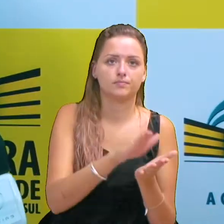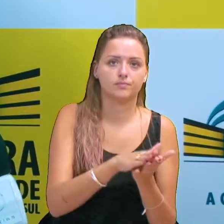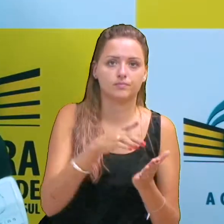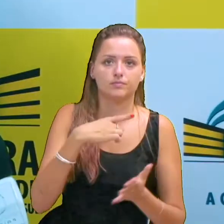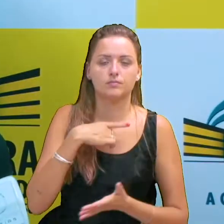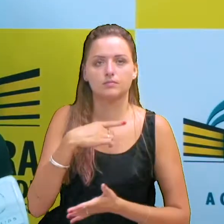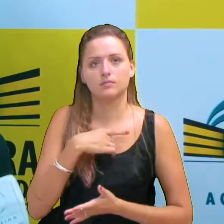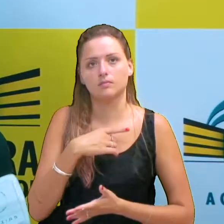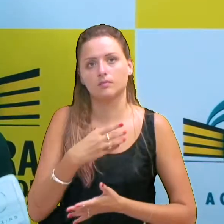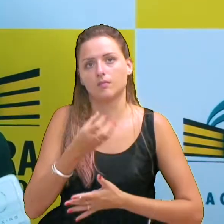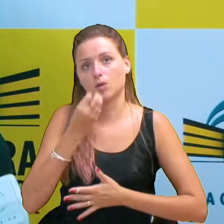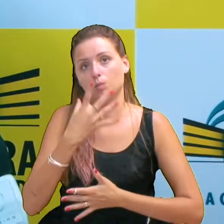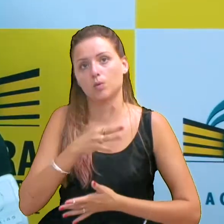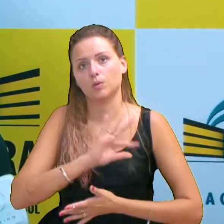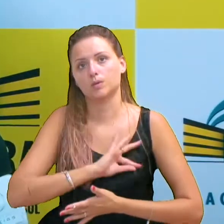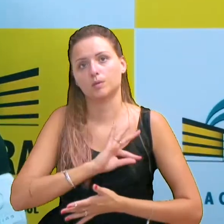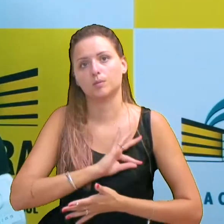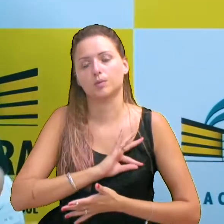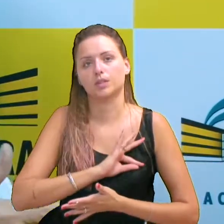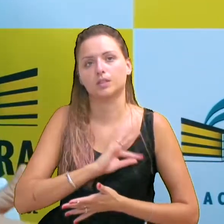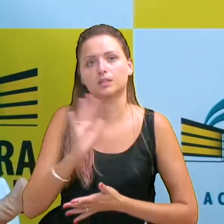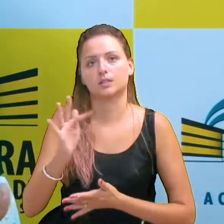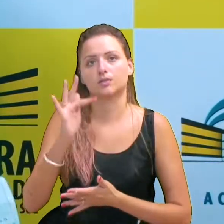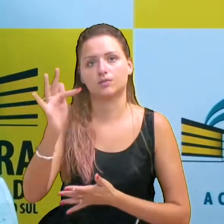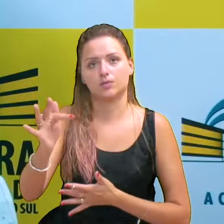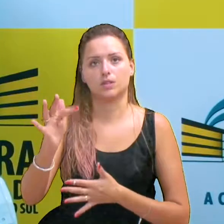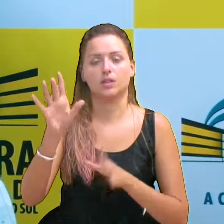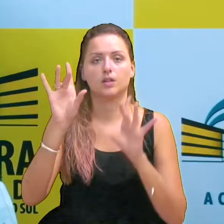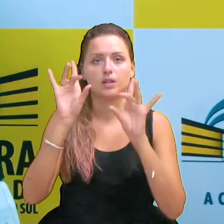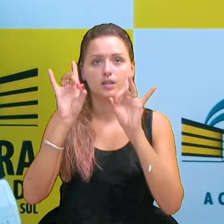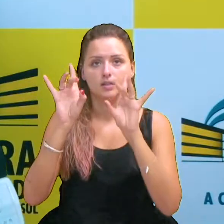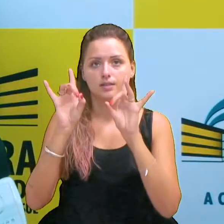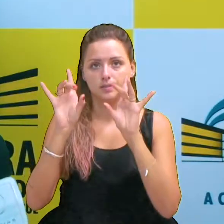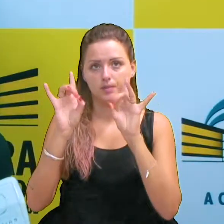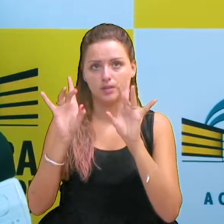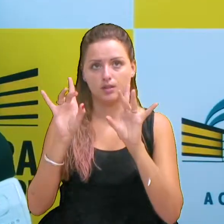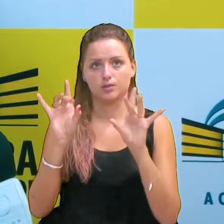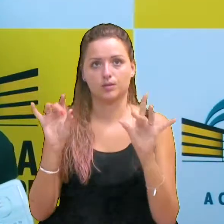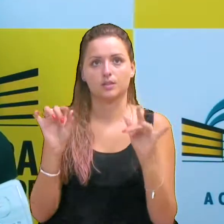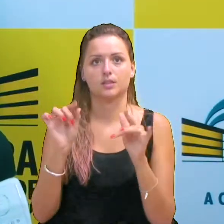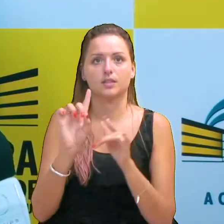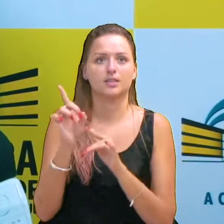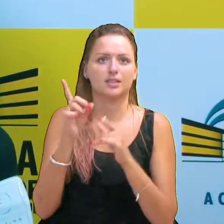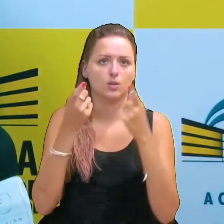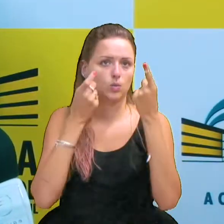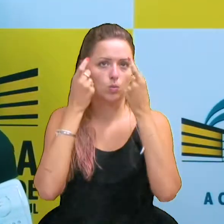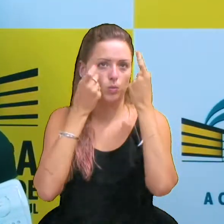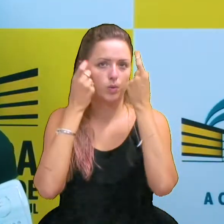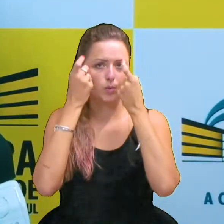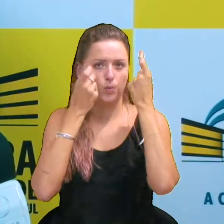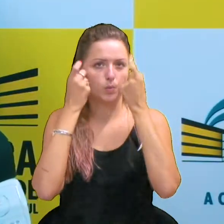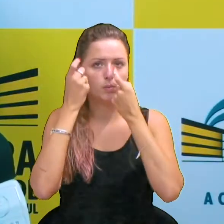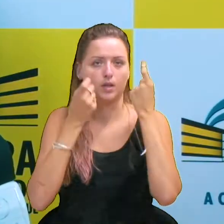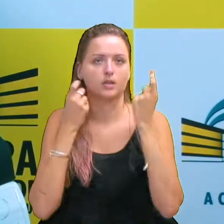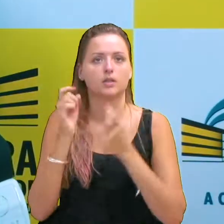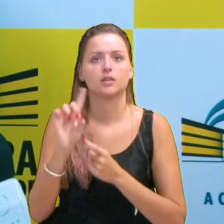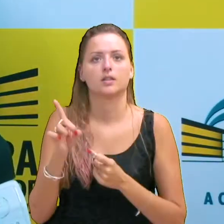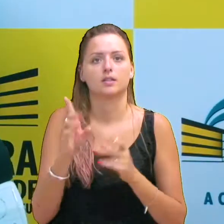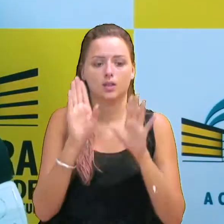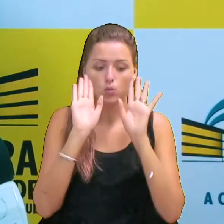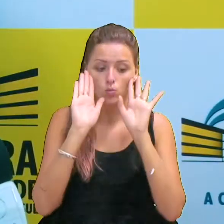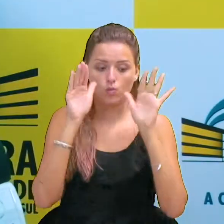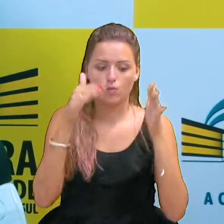bom senso do policiamento rodoviário, especialmente o federal, que não tem se preocupado, não tem dedicado